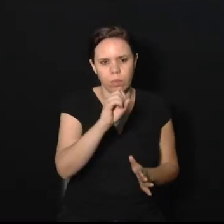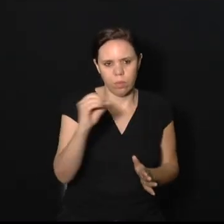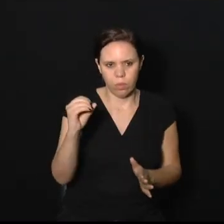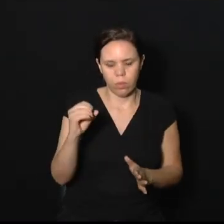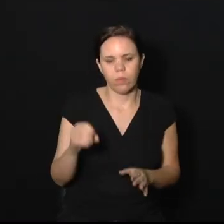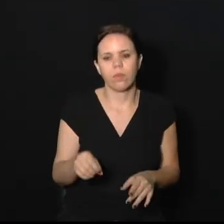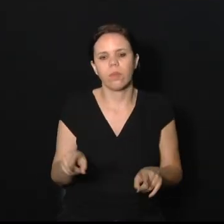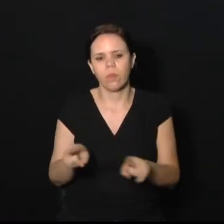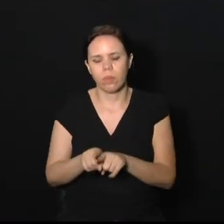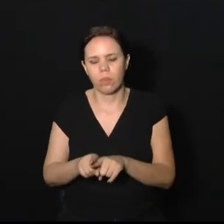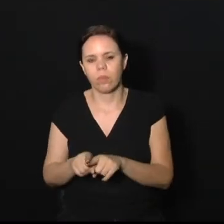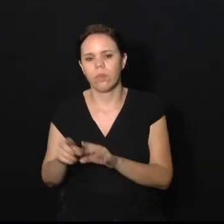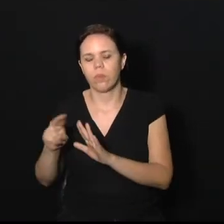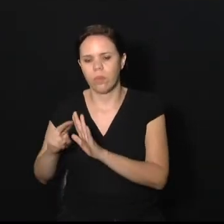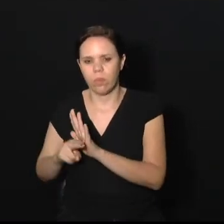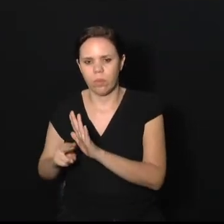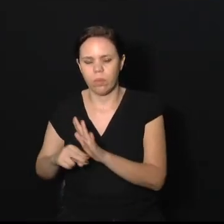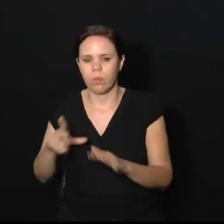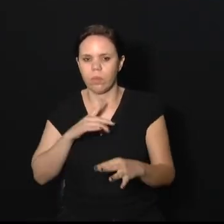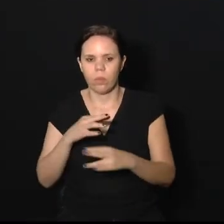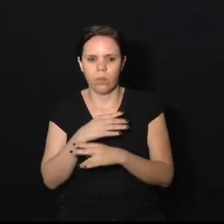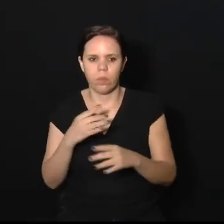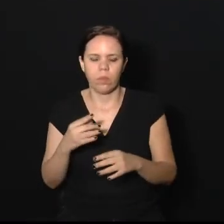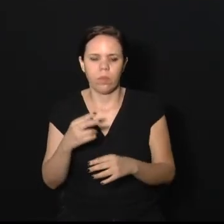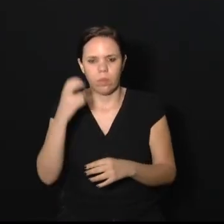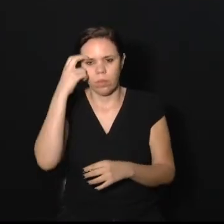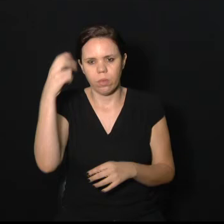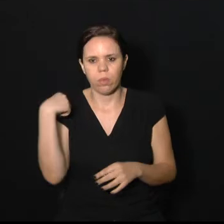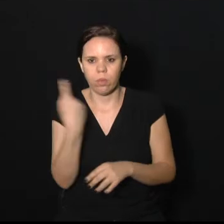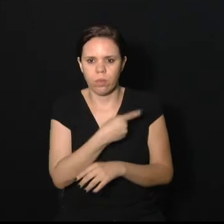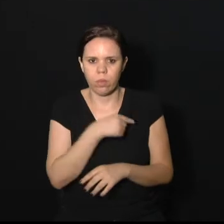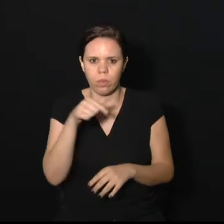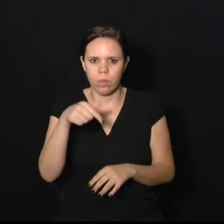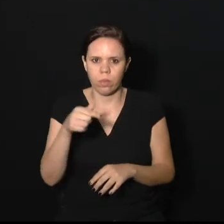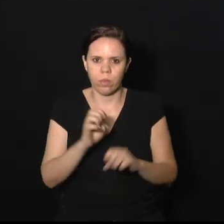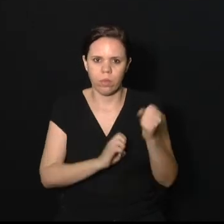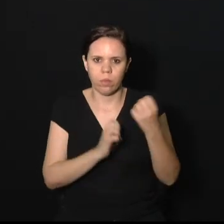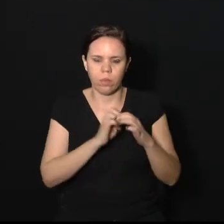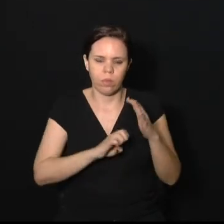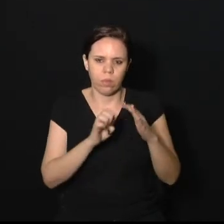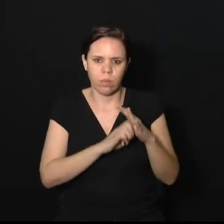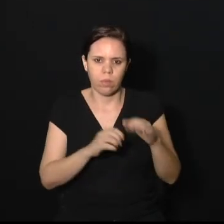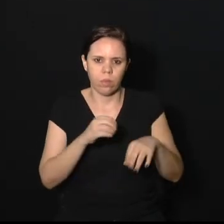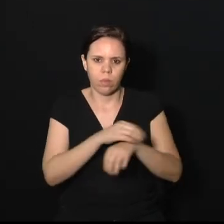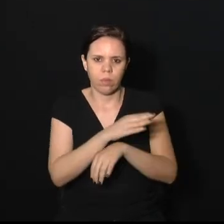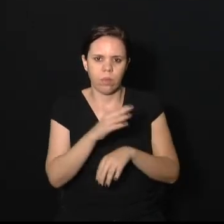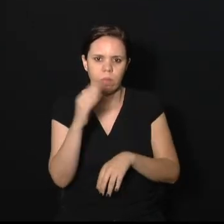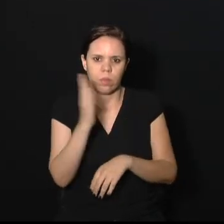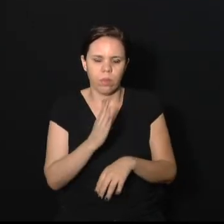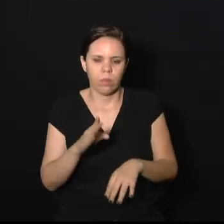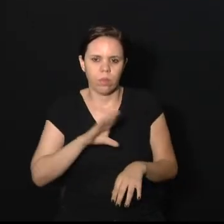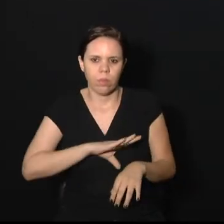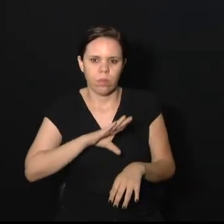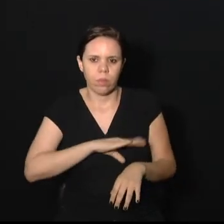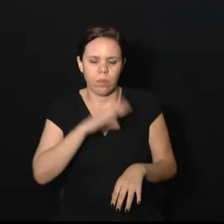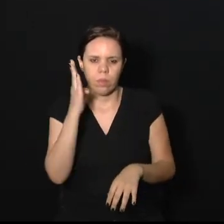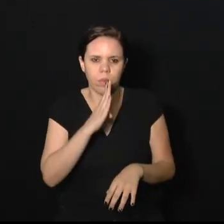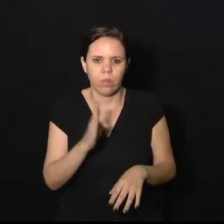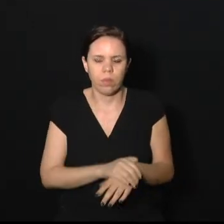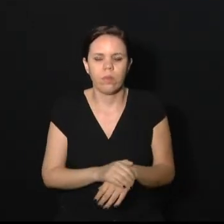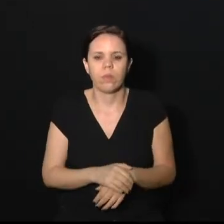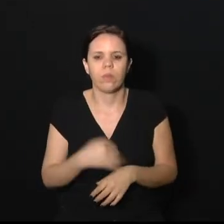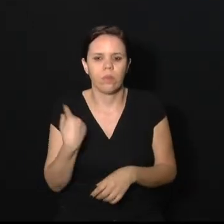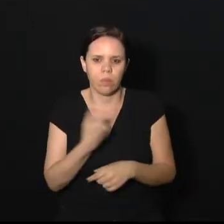de cidades inteligentes, que nós, da Bright Cities, estamos trazendo para o Brasil e trazendo para o português do Brasil, né? Nós